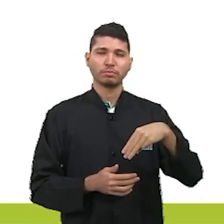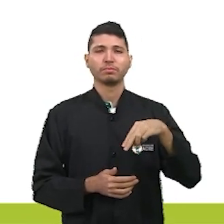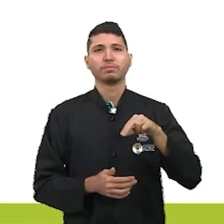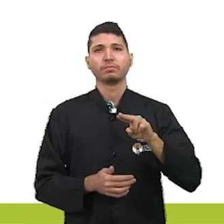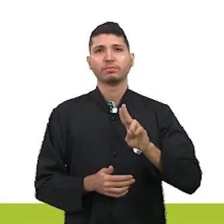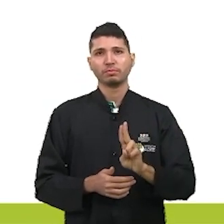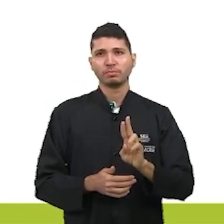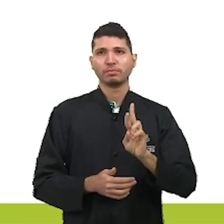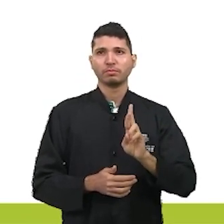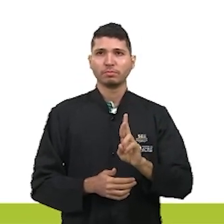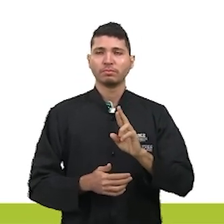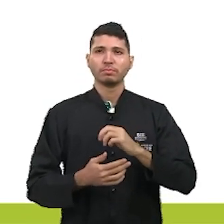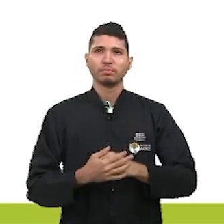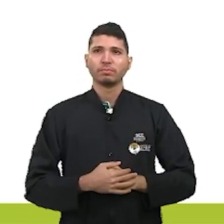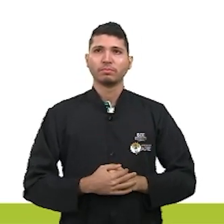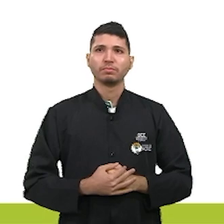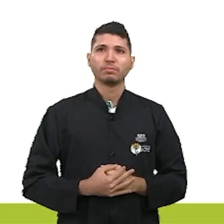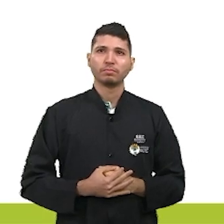Ok.